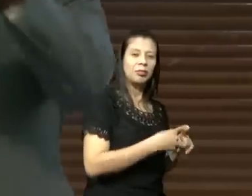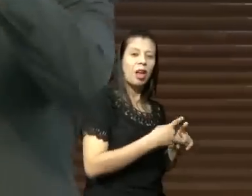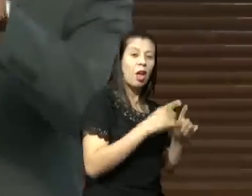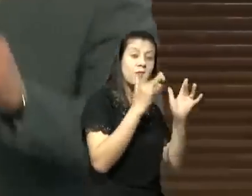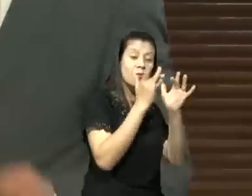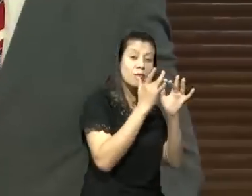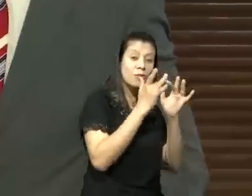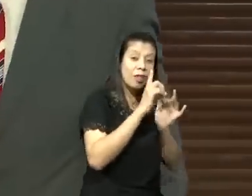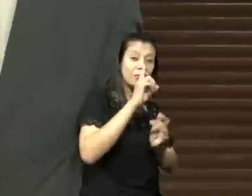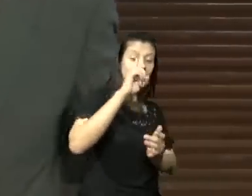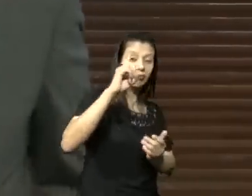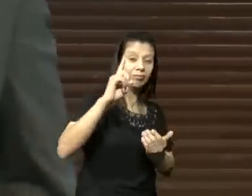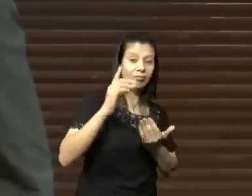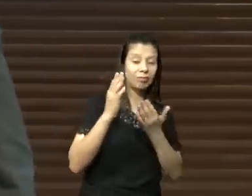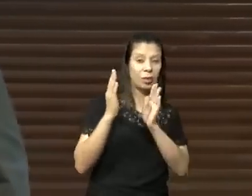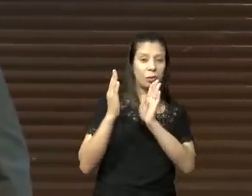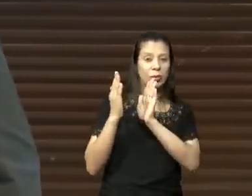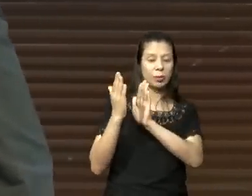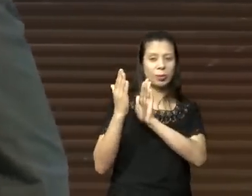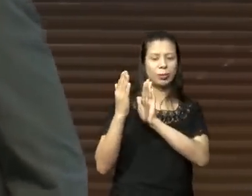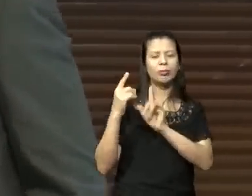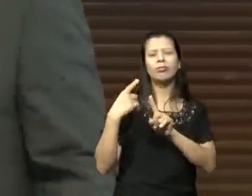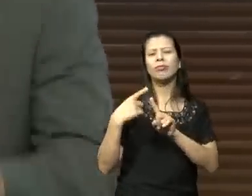você vai entender uma coisa